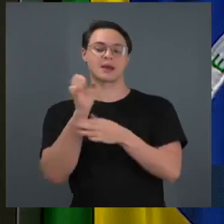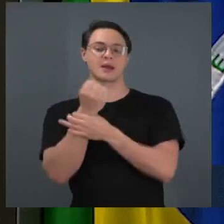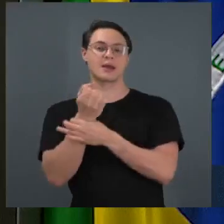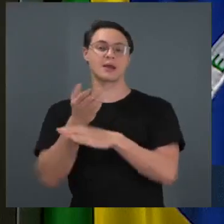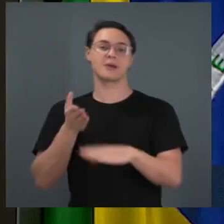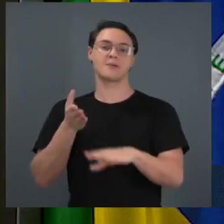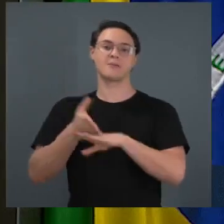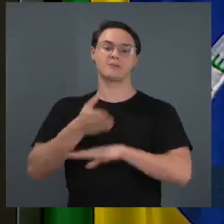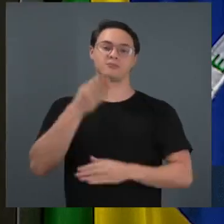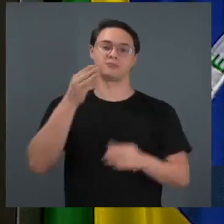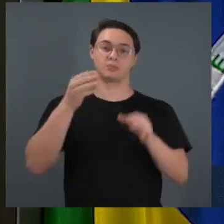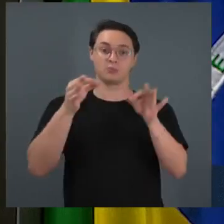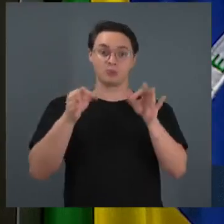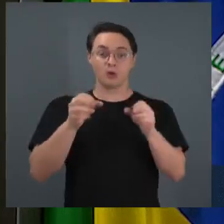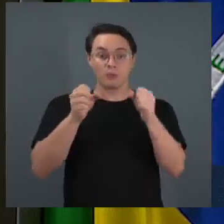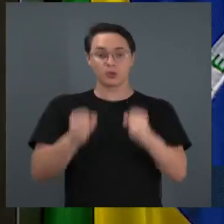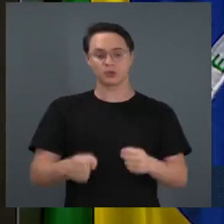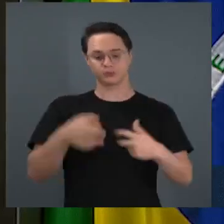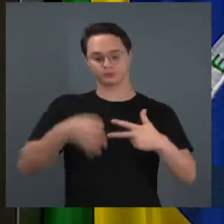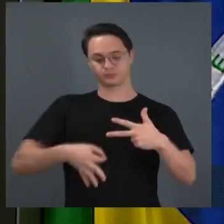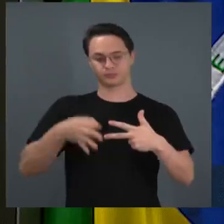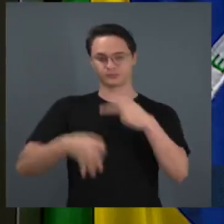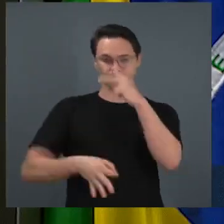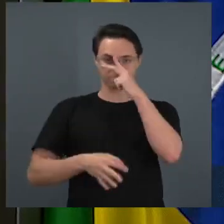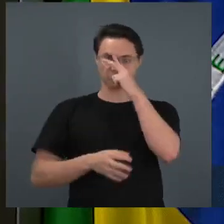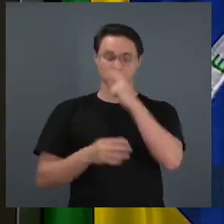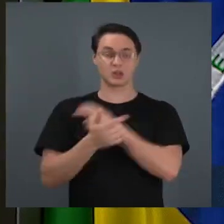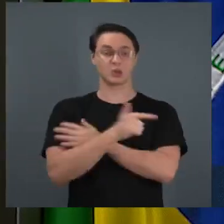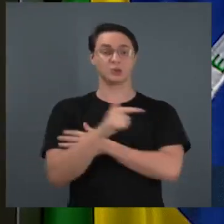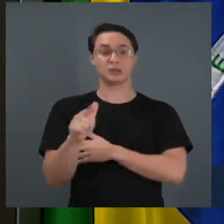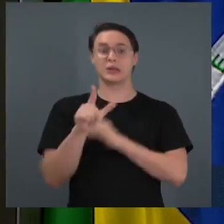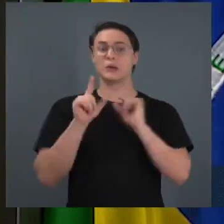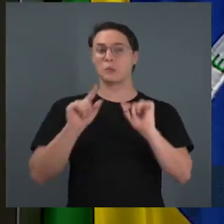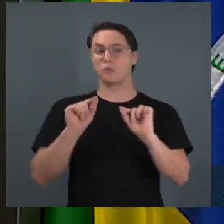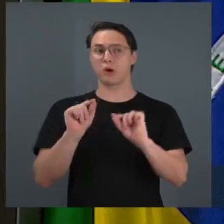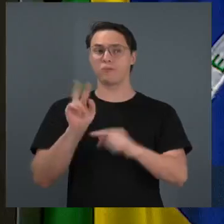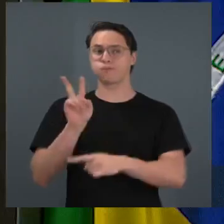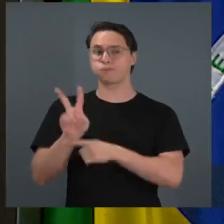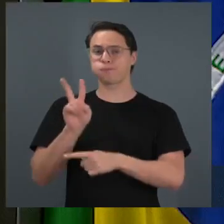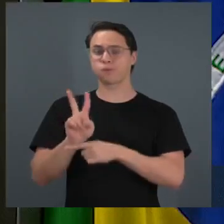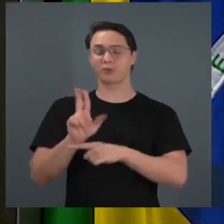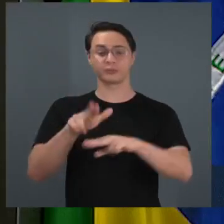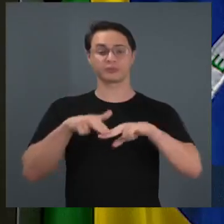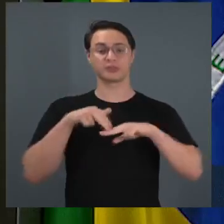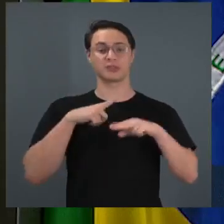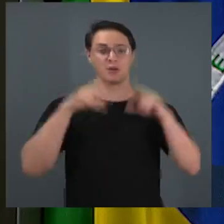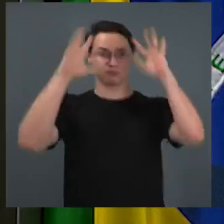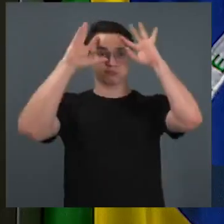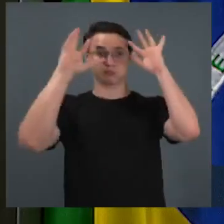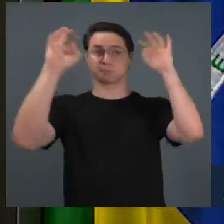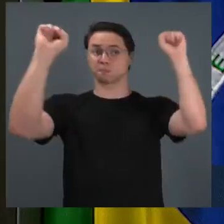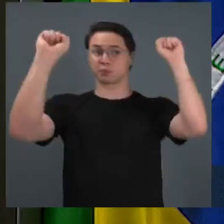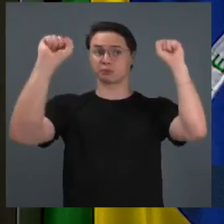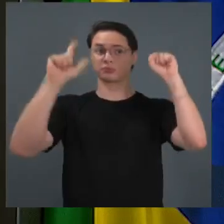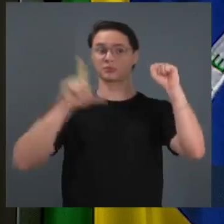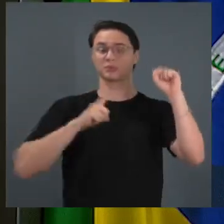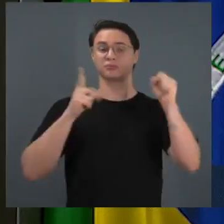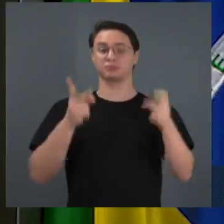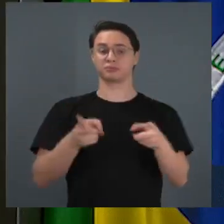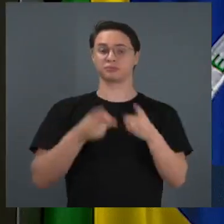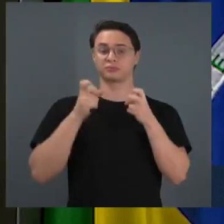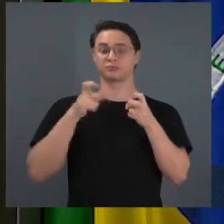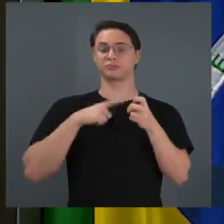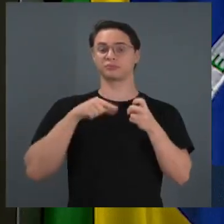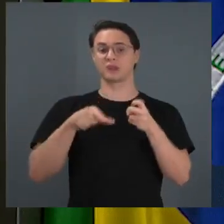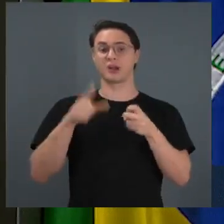Judiciário, negando a prestação jurisdicional por tribunais mais habilitados para reconhecer